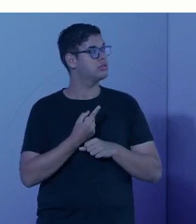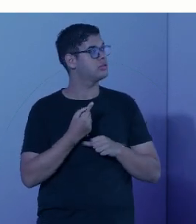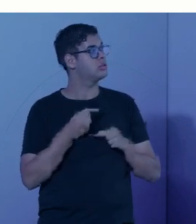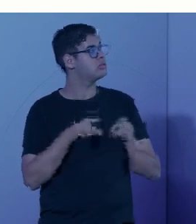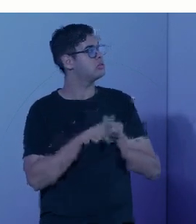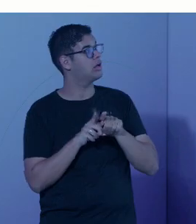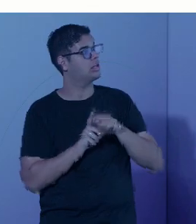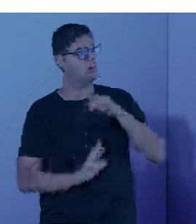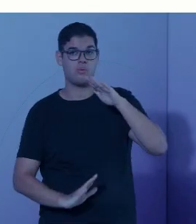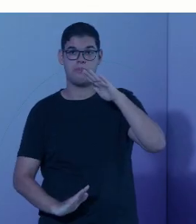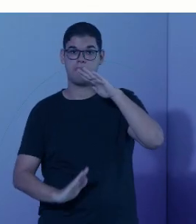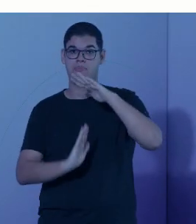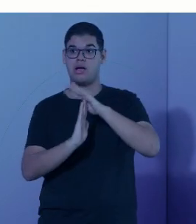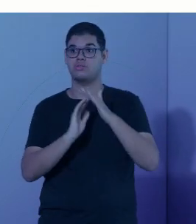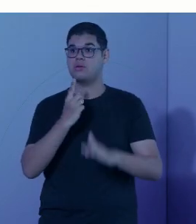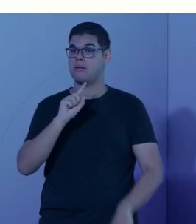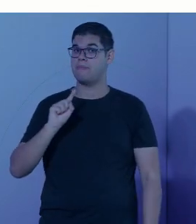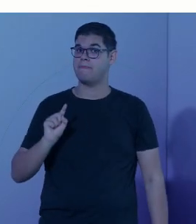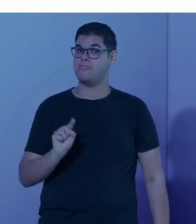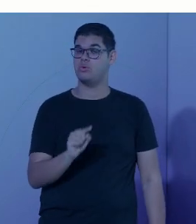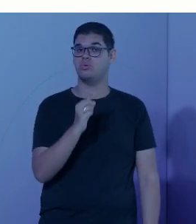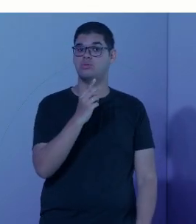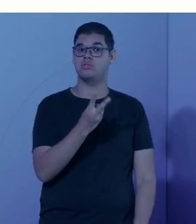máximo, 1.269 dias,